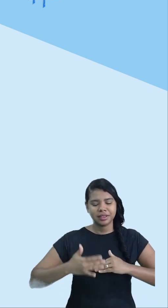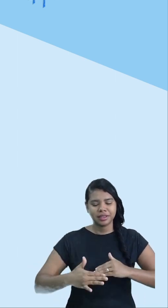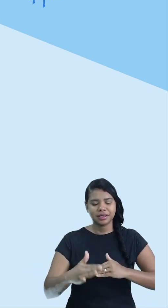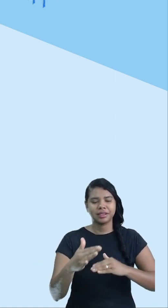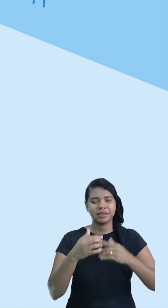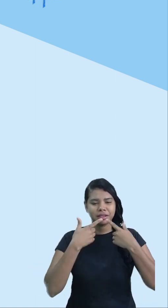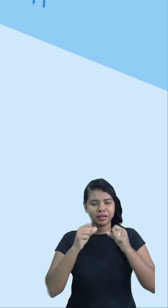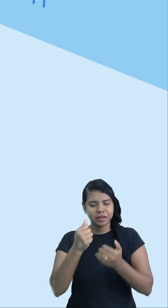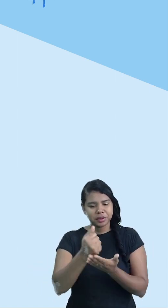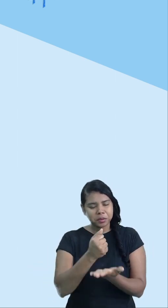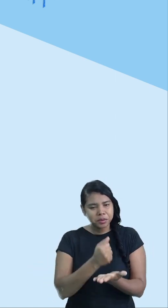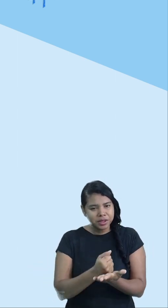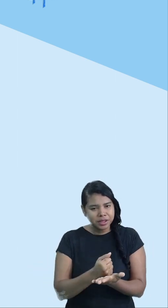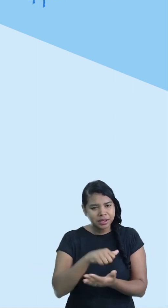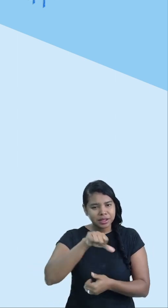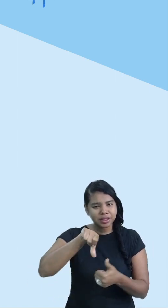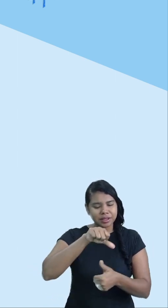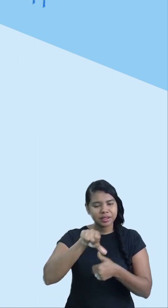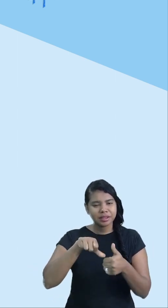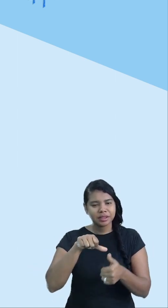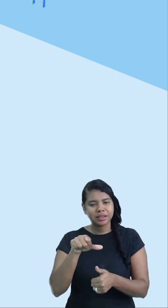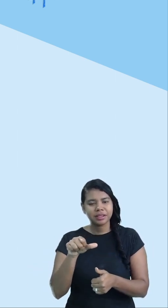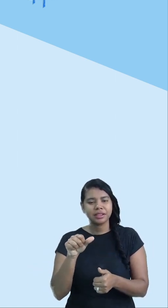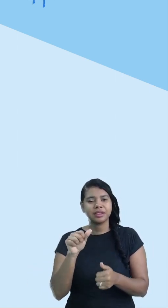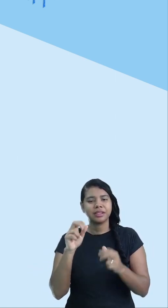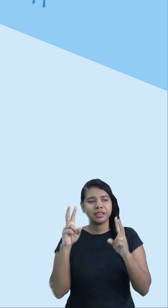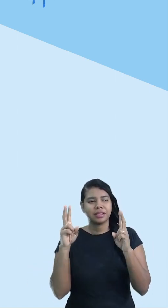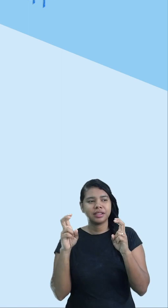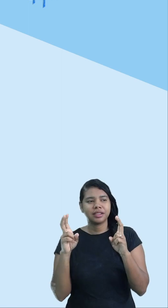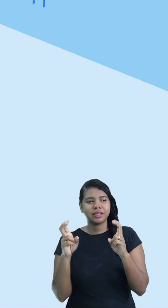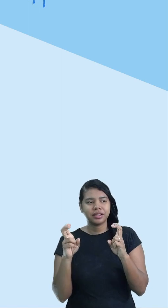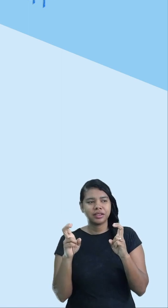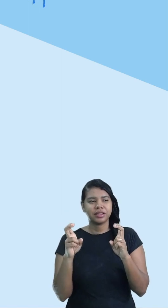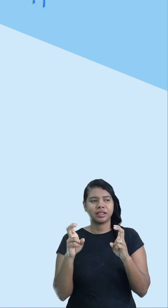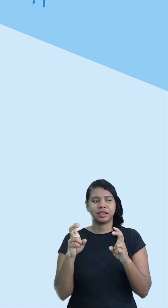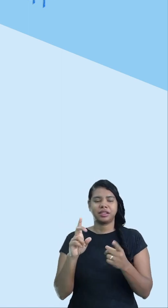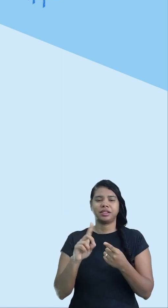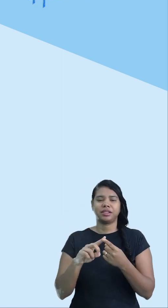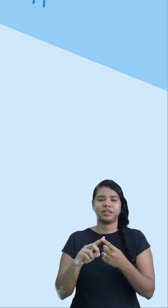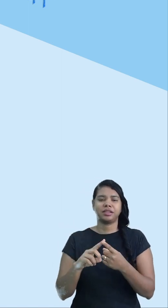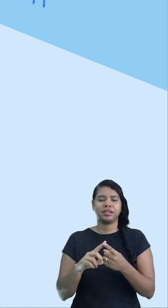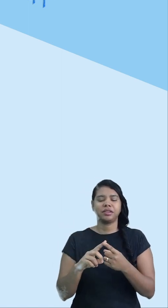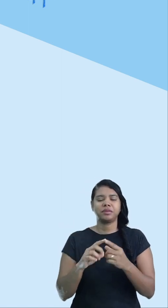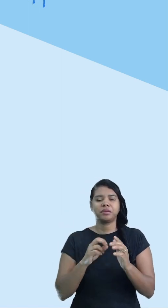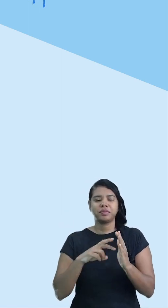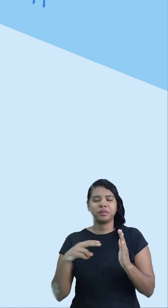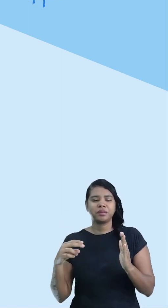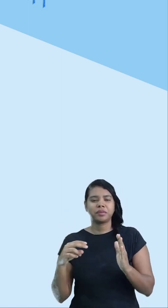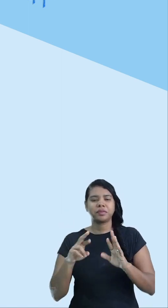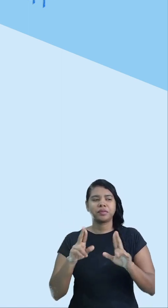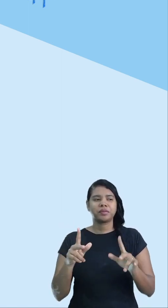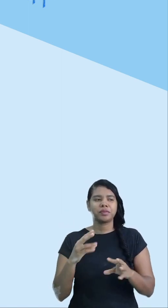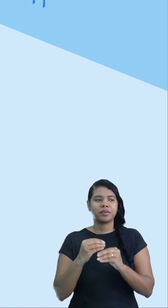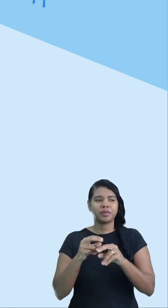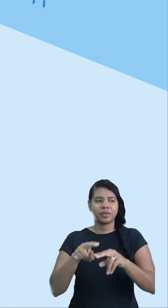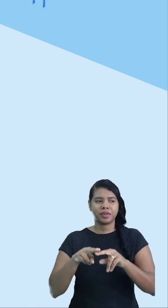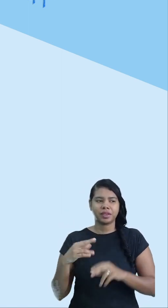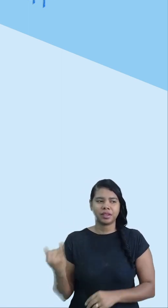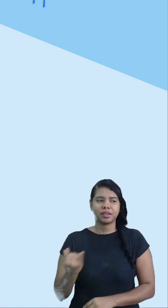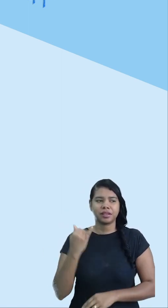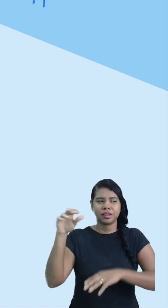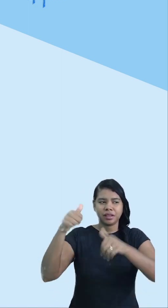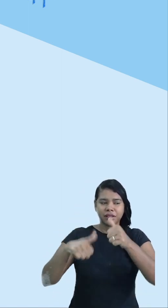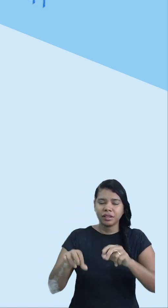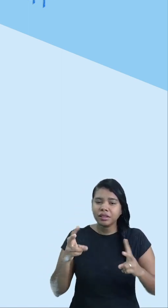linguagem documentária e transformando ali os termos em termos indexadores. É um pouquinho diferente. Por isso, a importância de observar